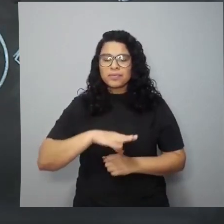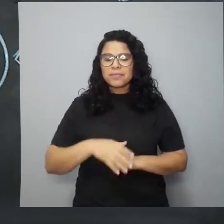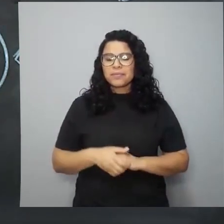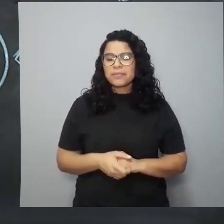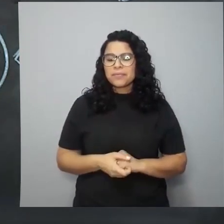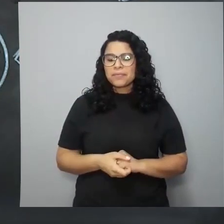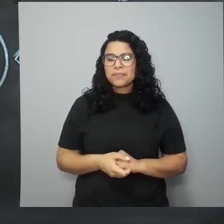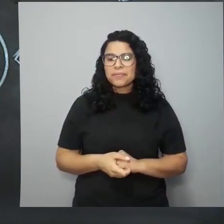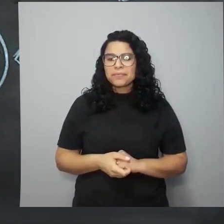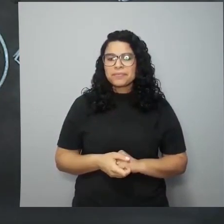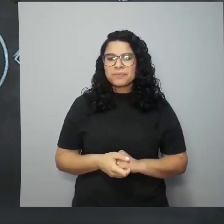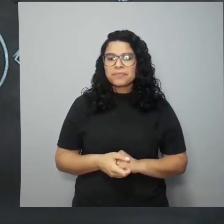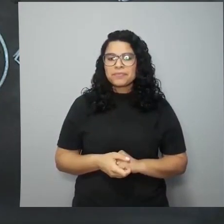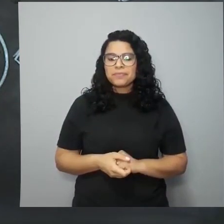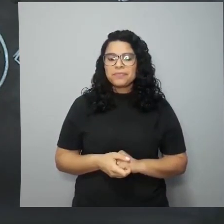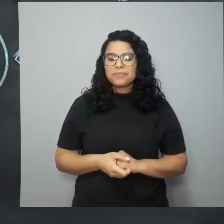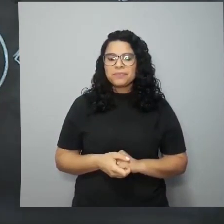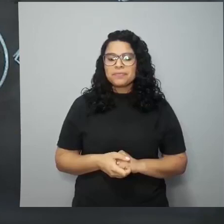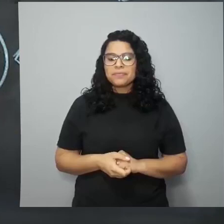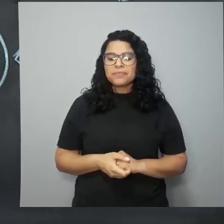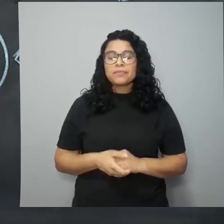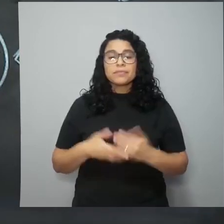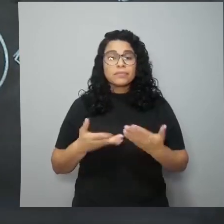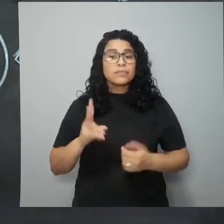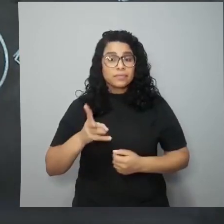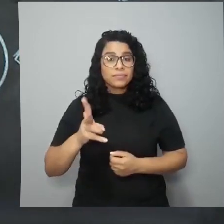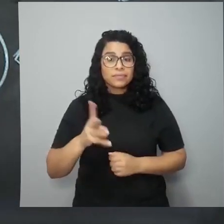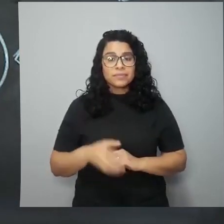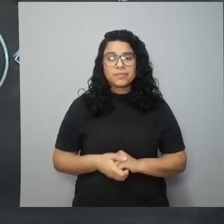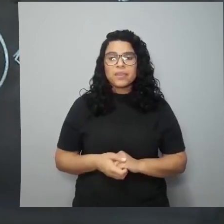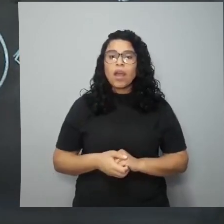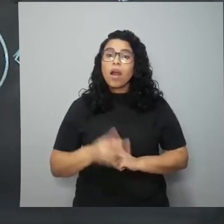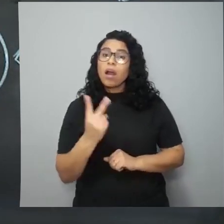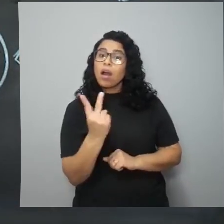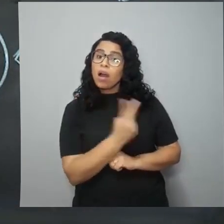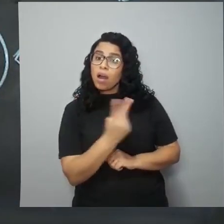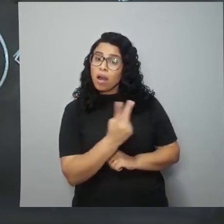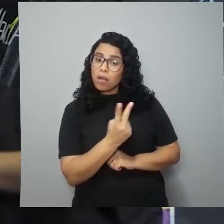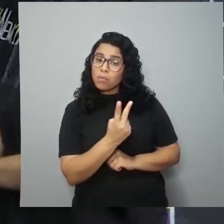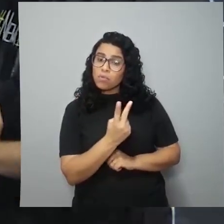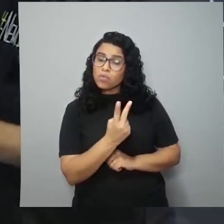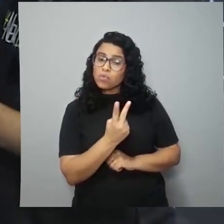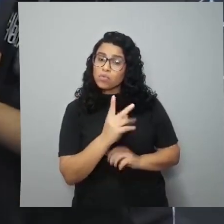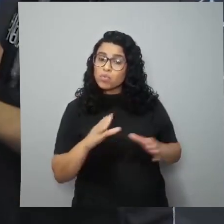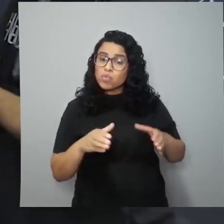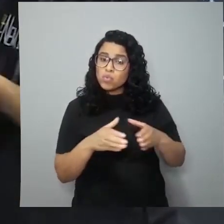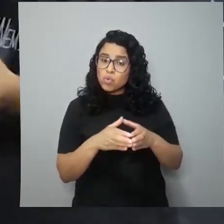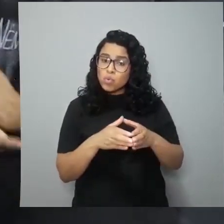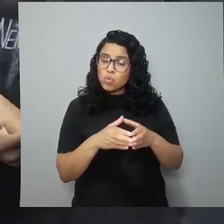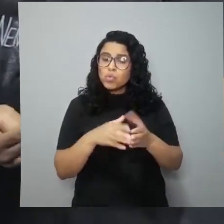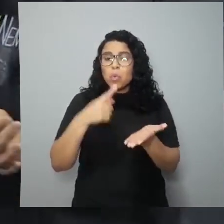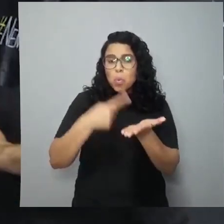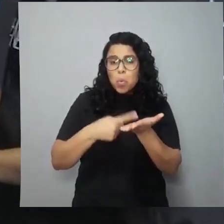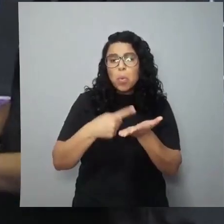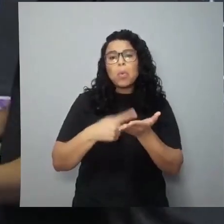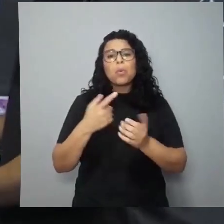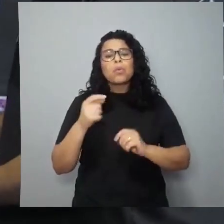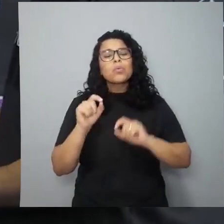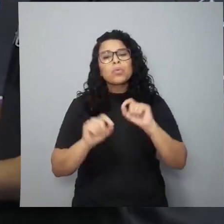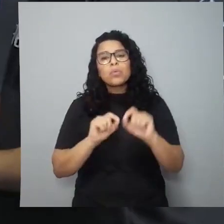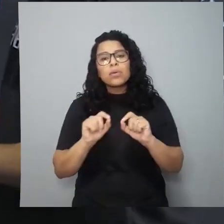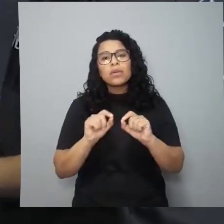numerais coletivos, ok? Vamos continuar no nosso exemplo? Ambos os grupos concordam que os novos